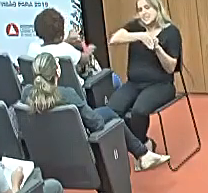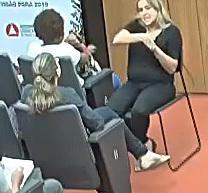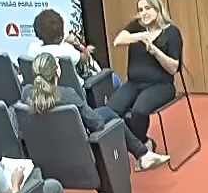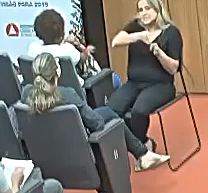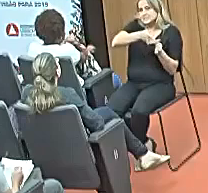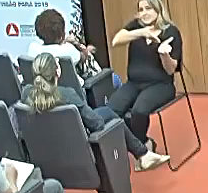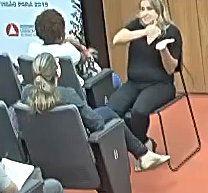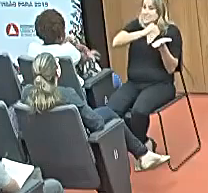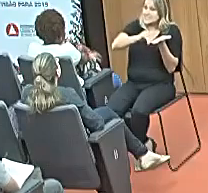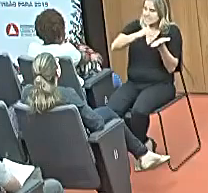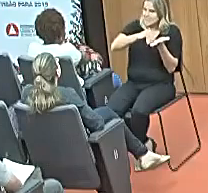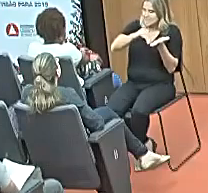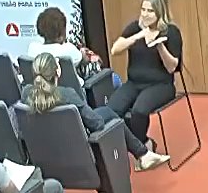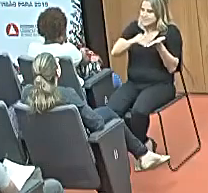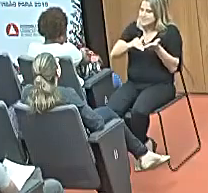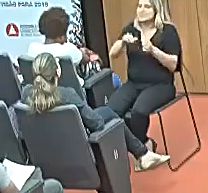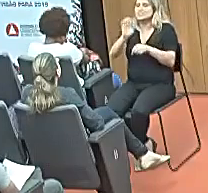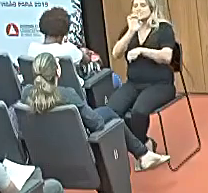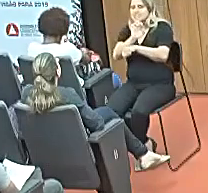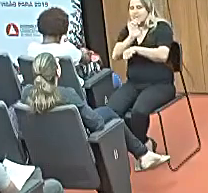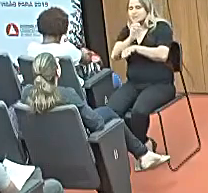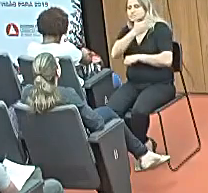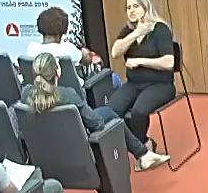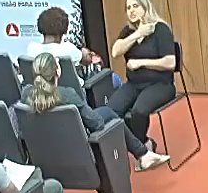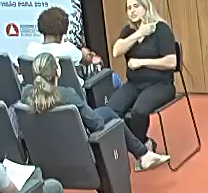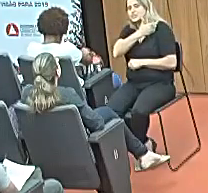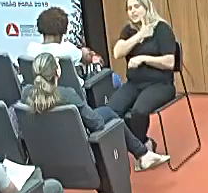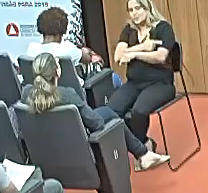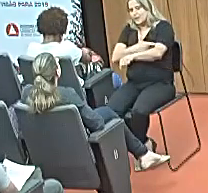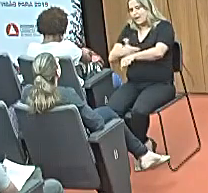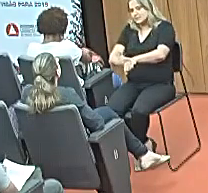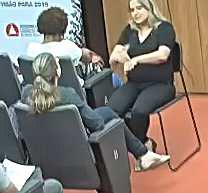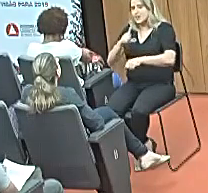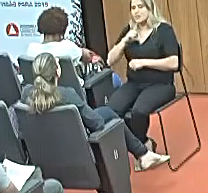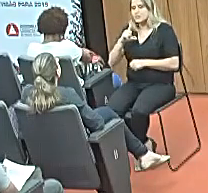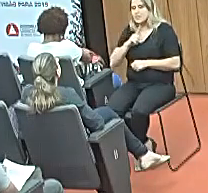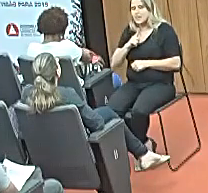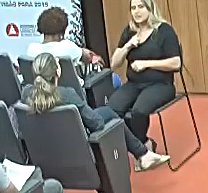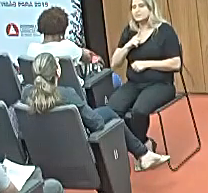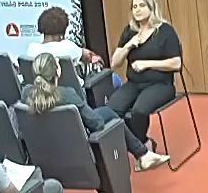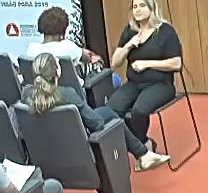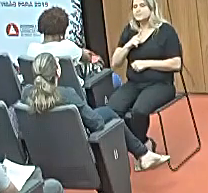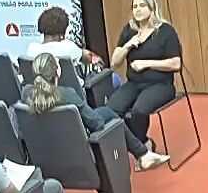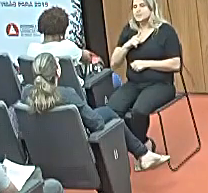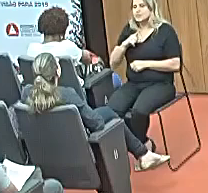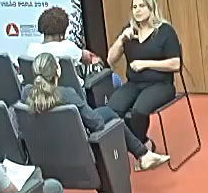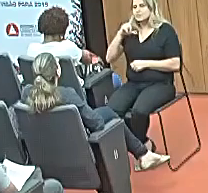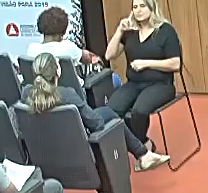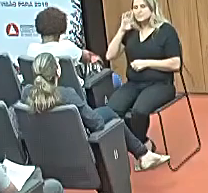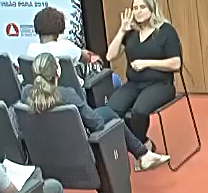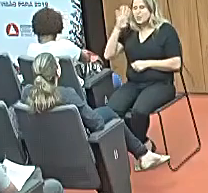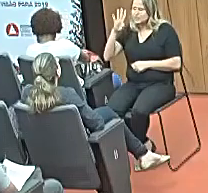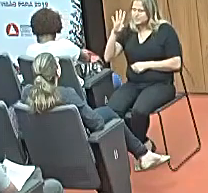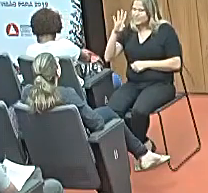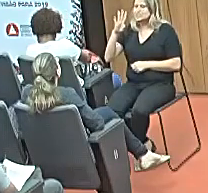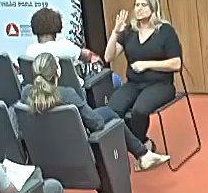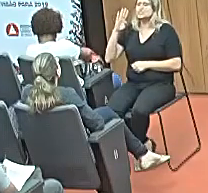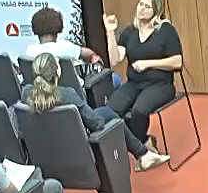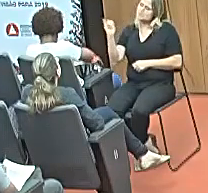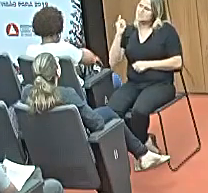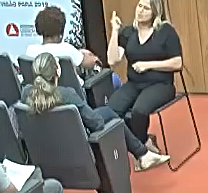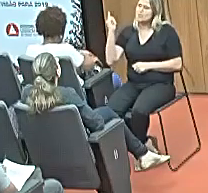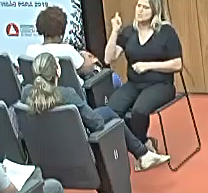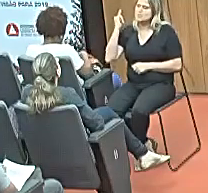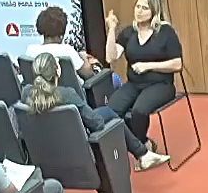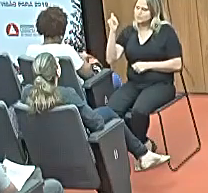de educação tenha é é como prioridade é esta ação